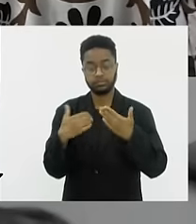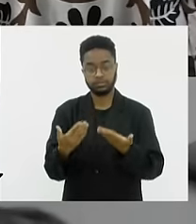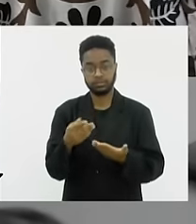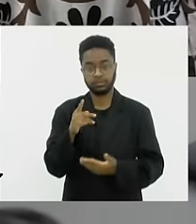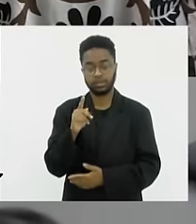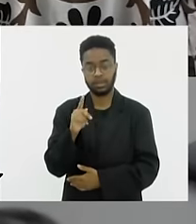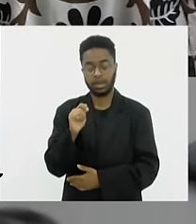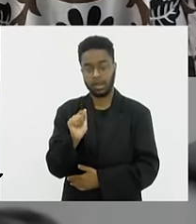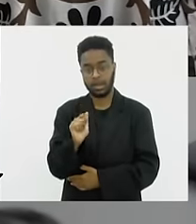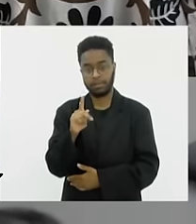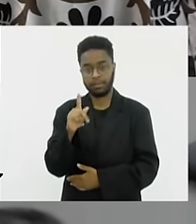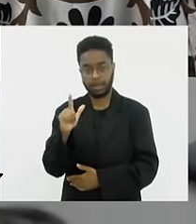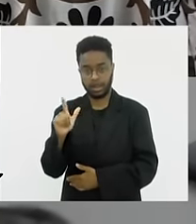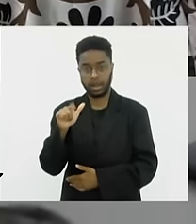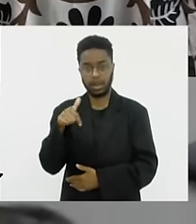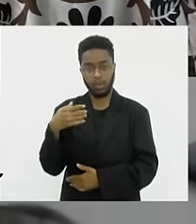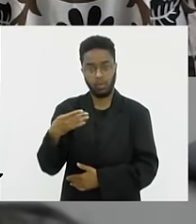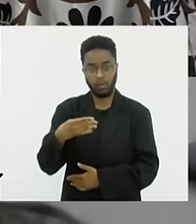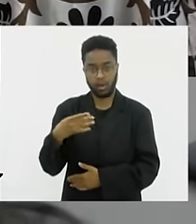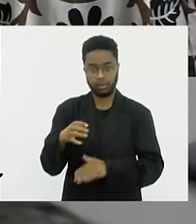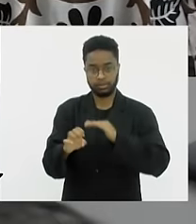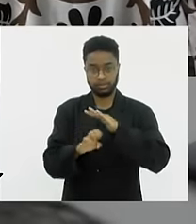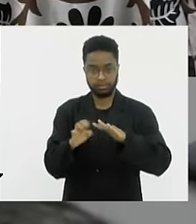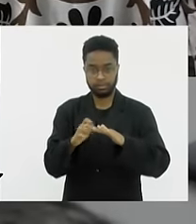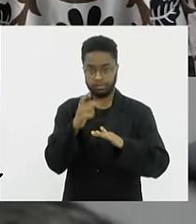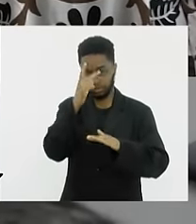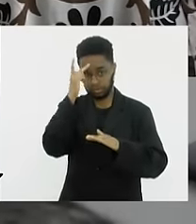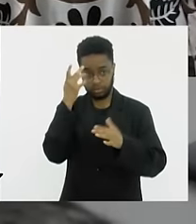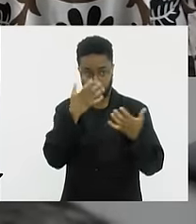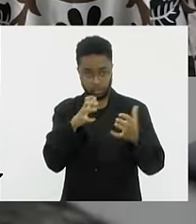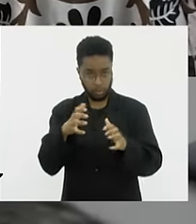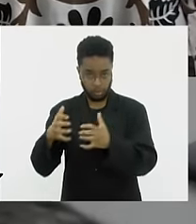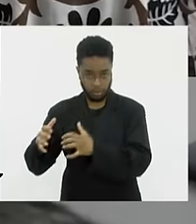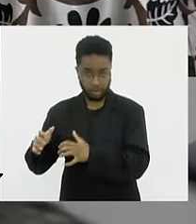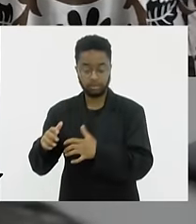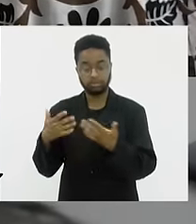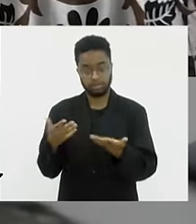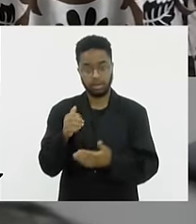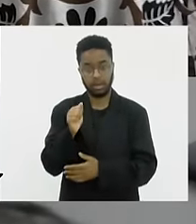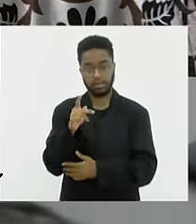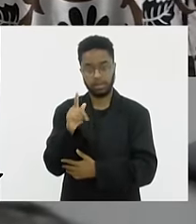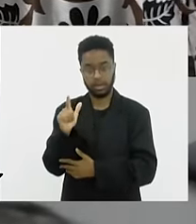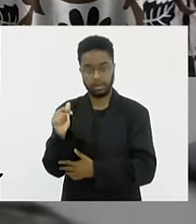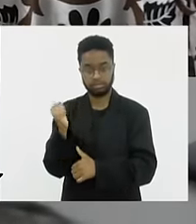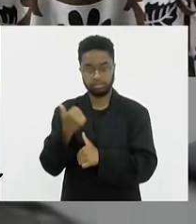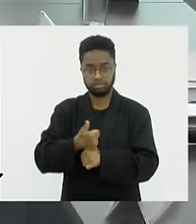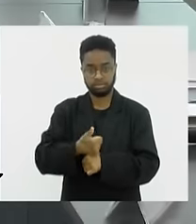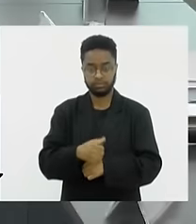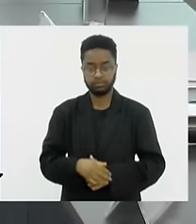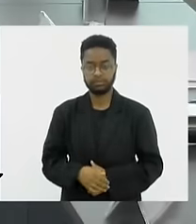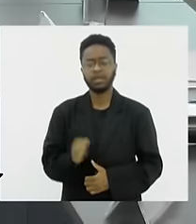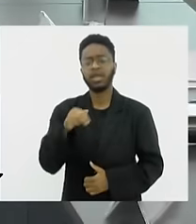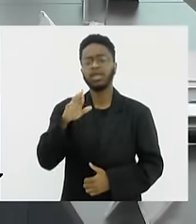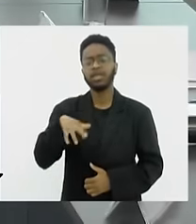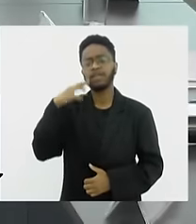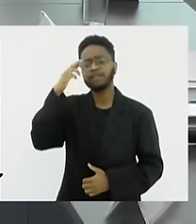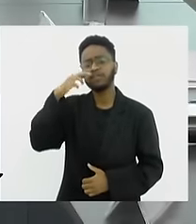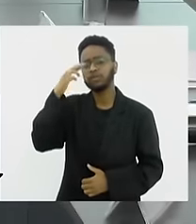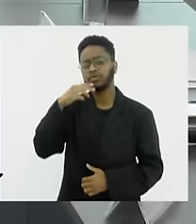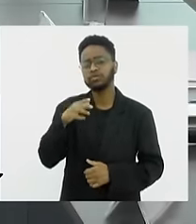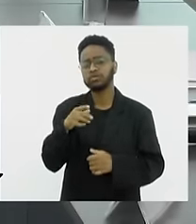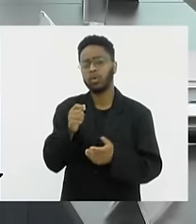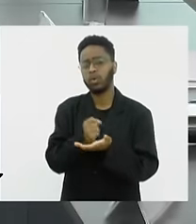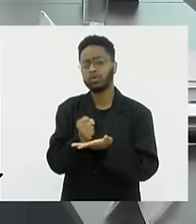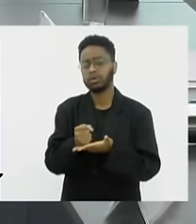PL era a quarta empresa, ninguém quis, a PL assumiu o contrato. Certo? Presidente, quem é o fiscal desse contrato pelo Detro?